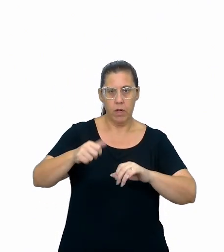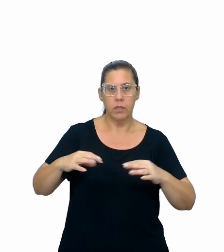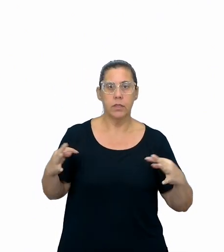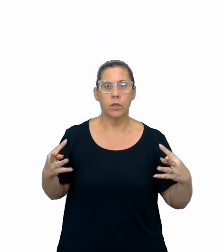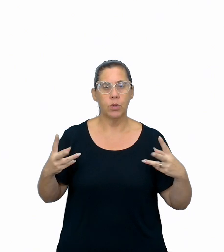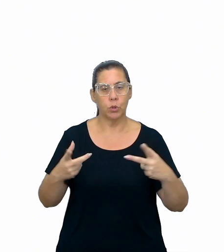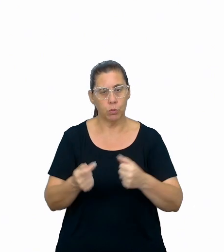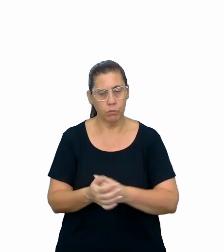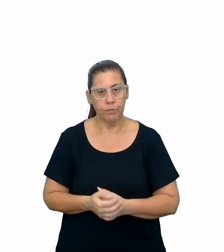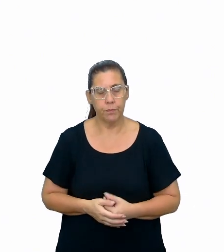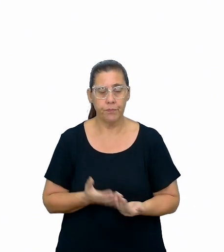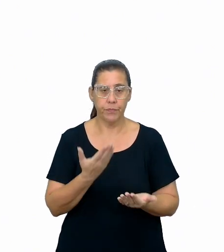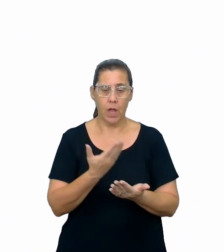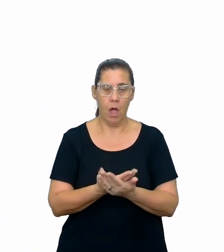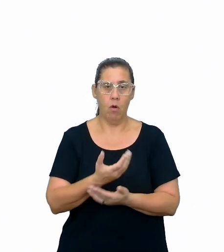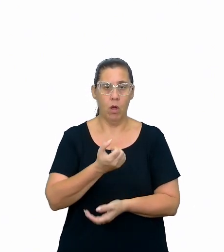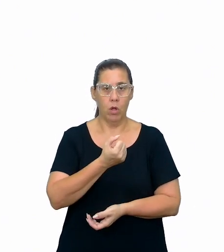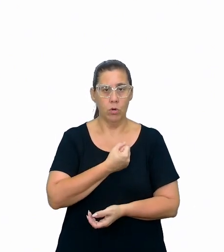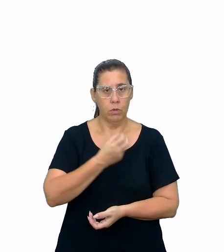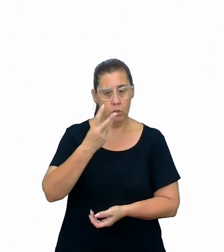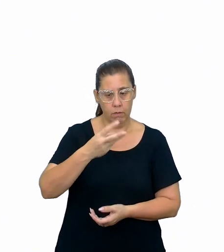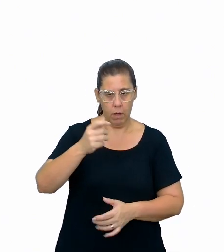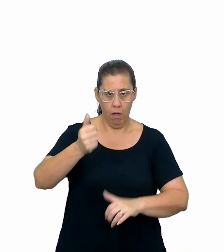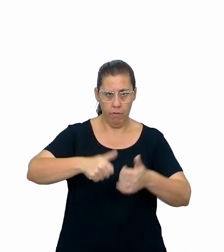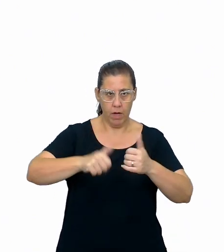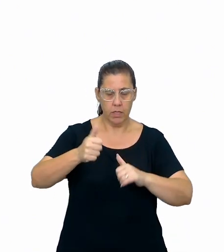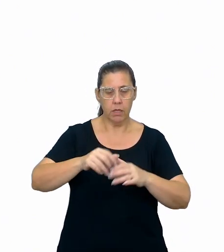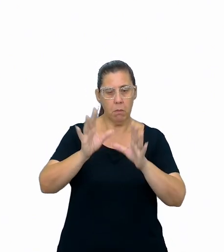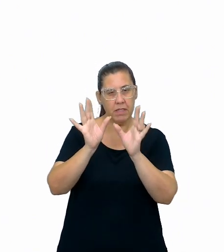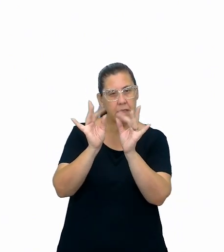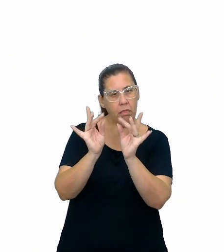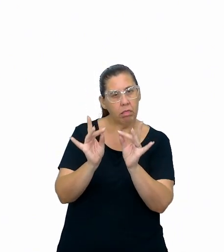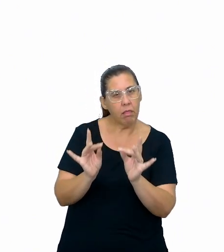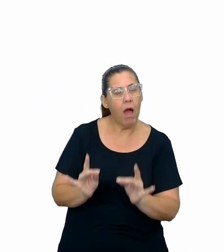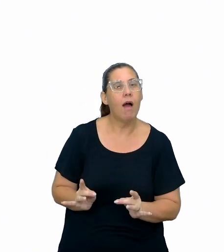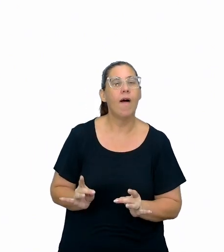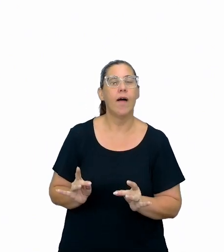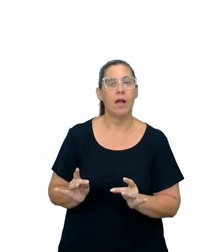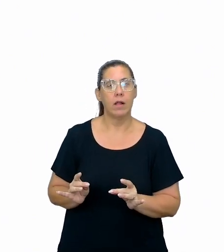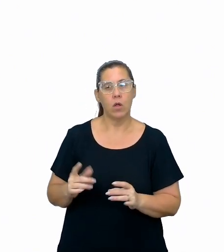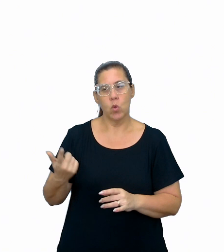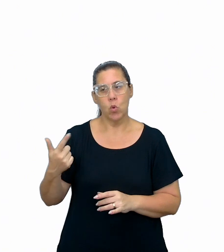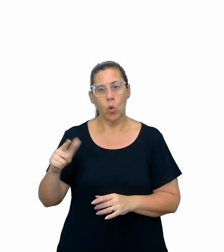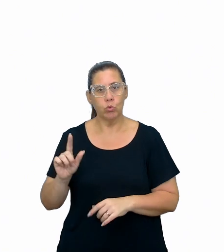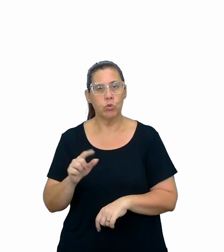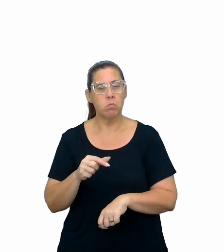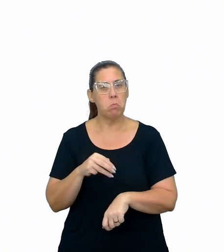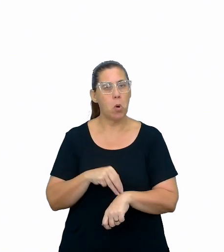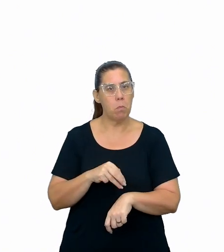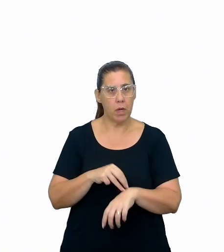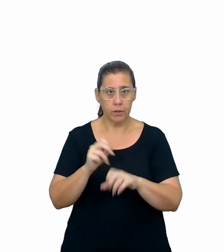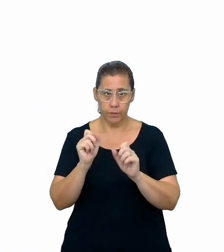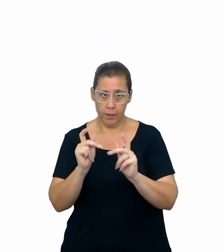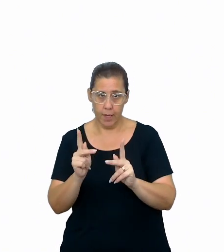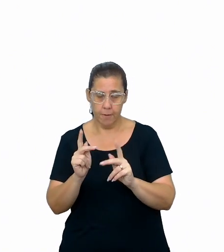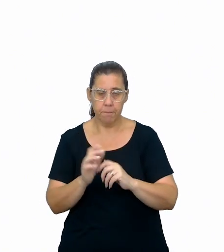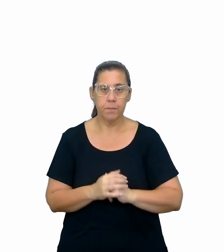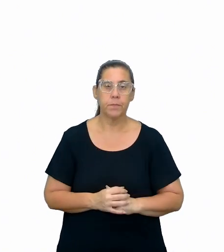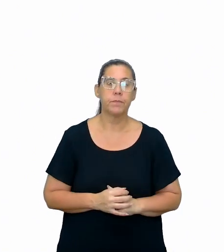campanhas. A aula 3 será analisada de forma mais detalhada nos próximos momentos, tá bom,